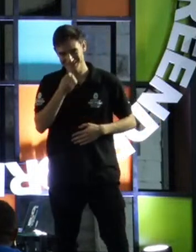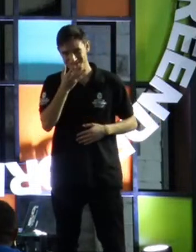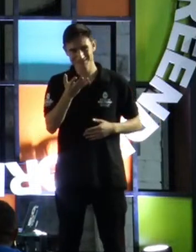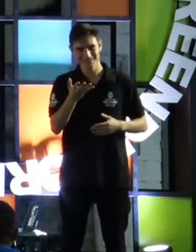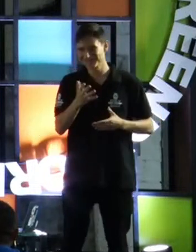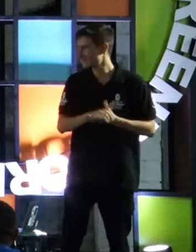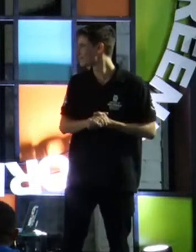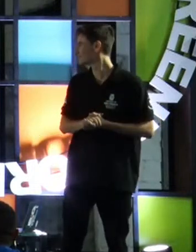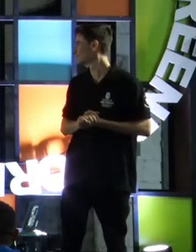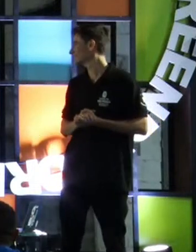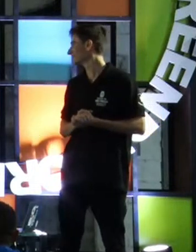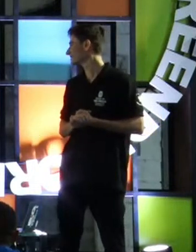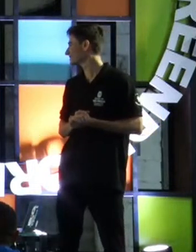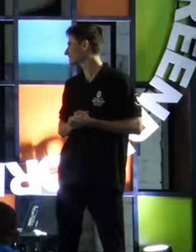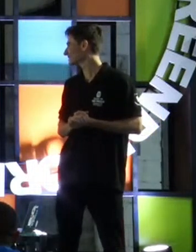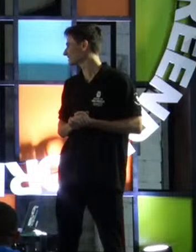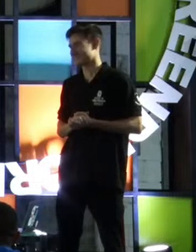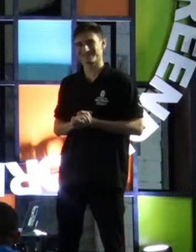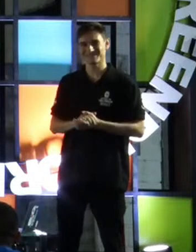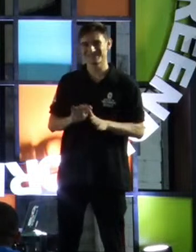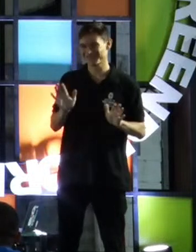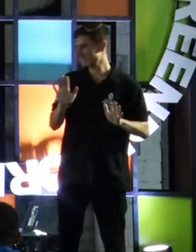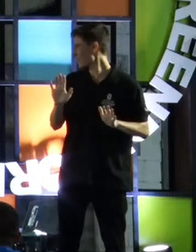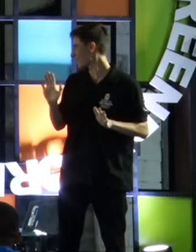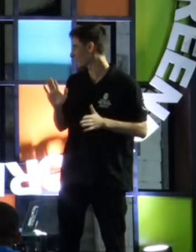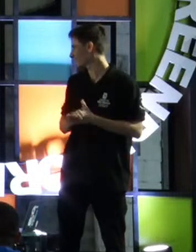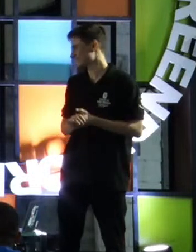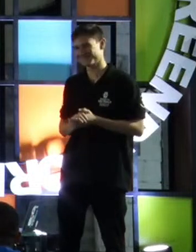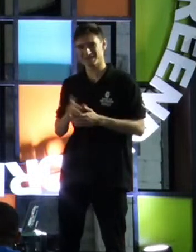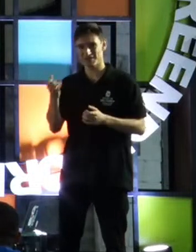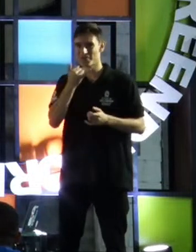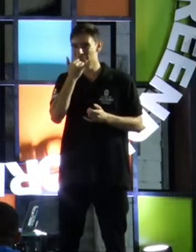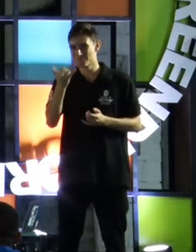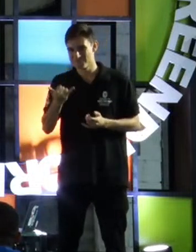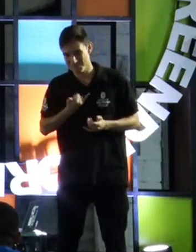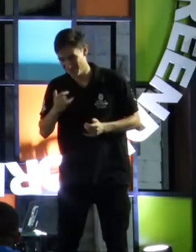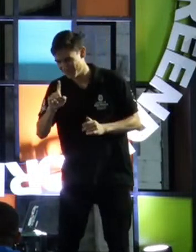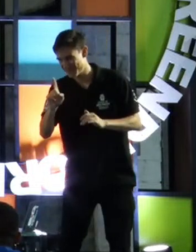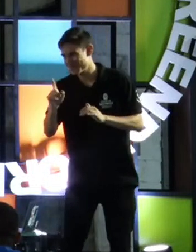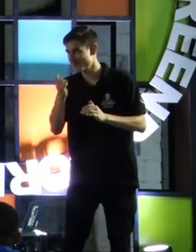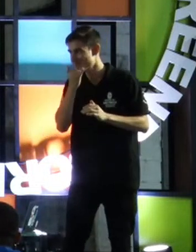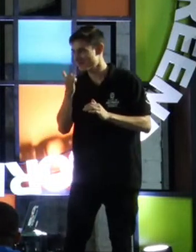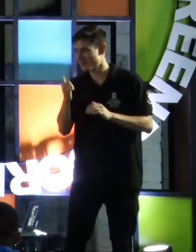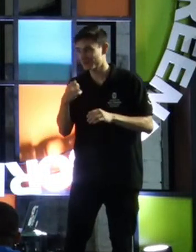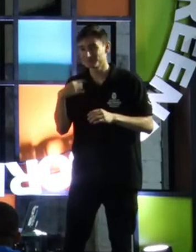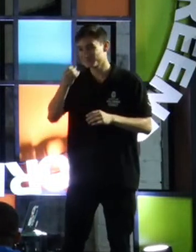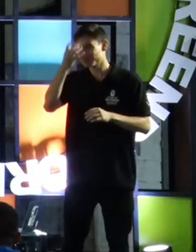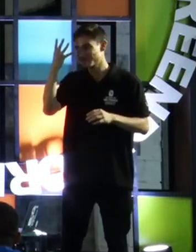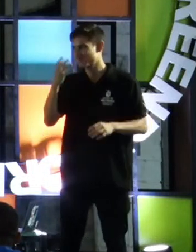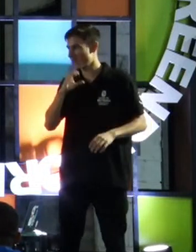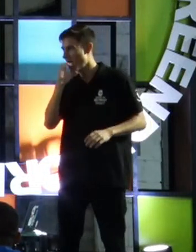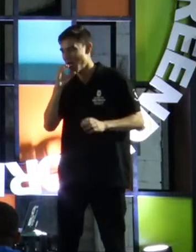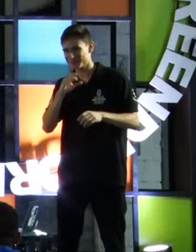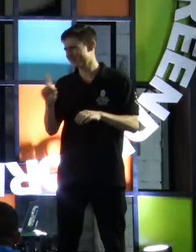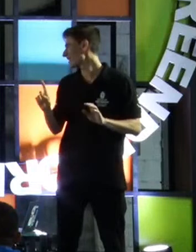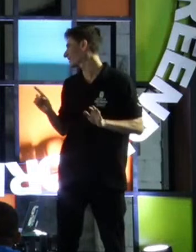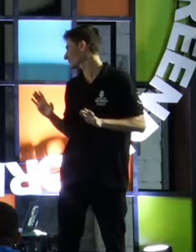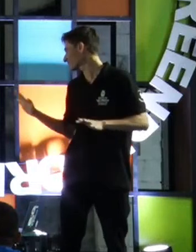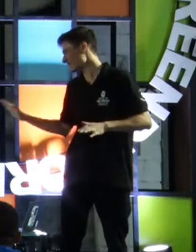Eu tinha pensado, eu vou pedir desculpas por antecipação para Eric quando eu subi no palco e tal. Aí eu esqueci, aí quando eu vi, eu estou falando ótimo hoje.